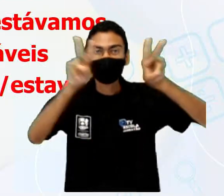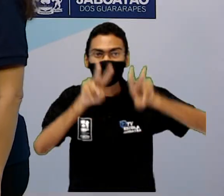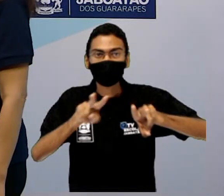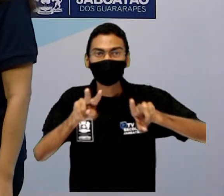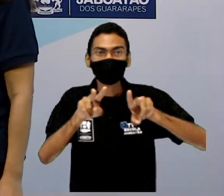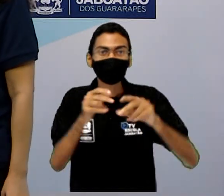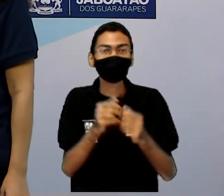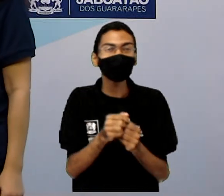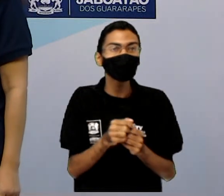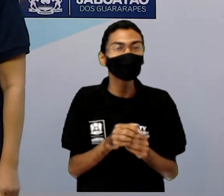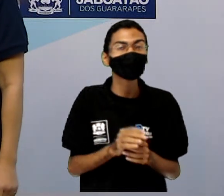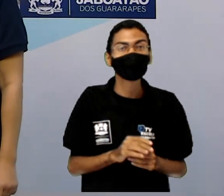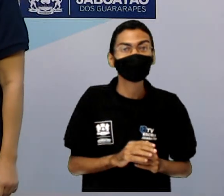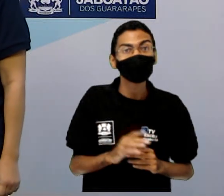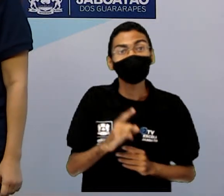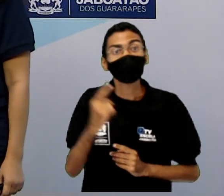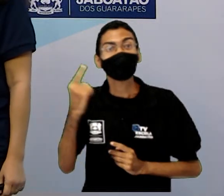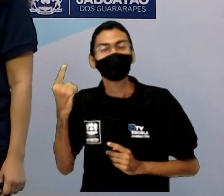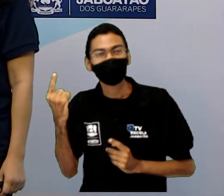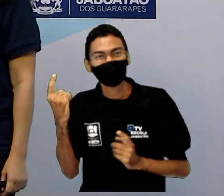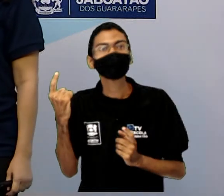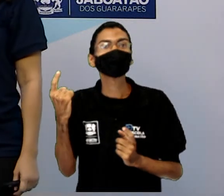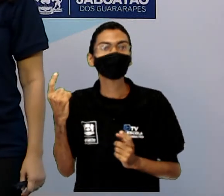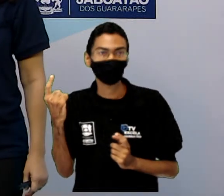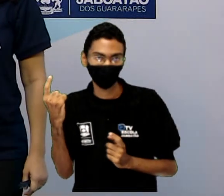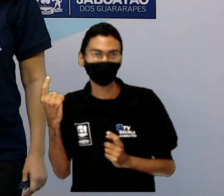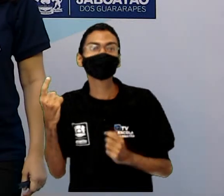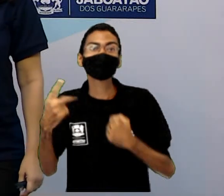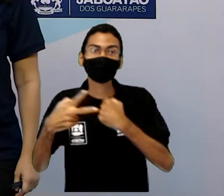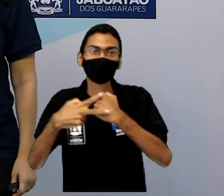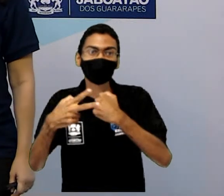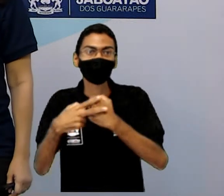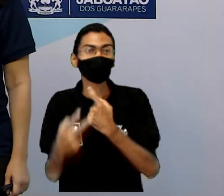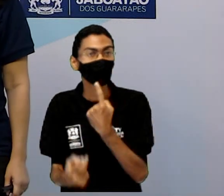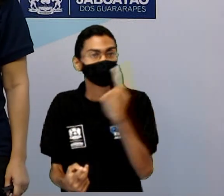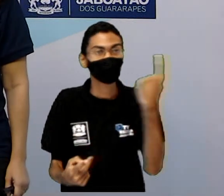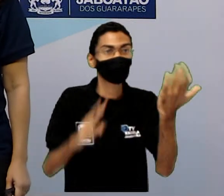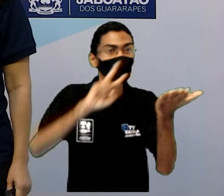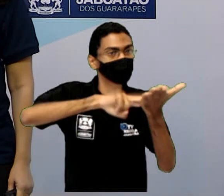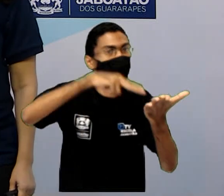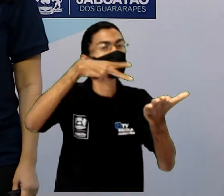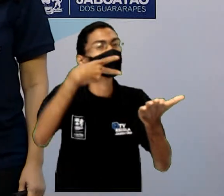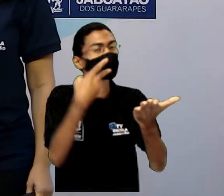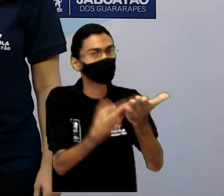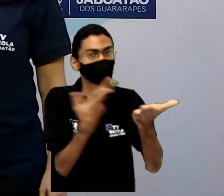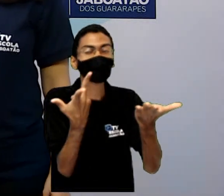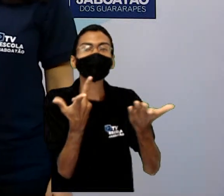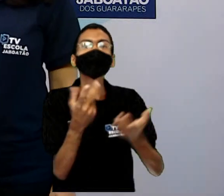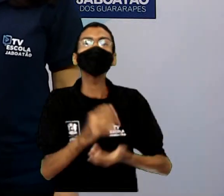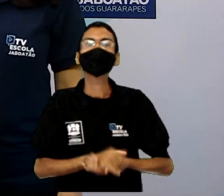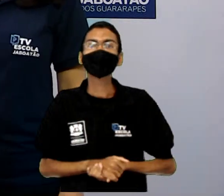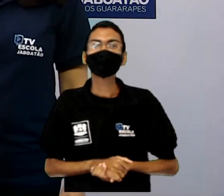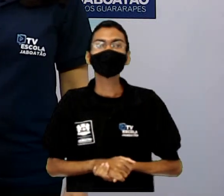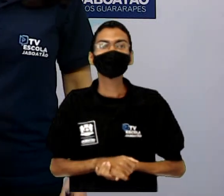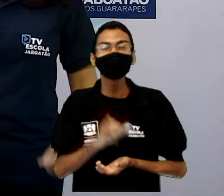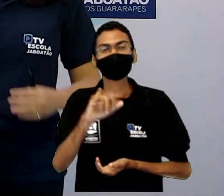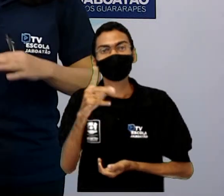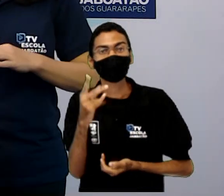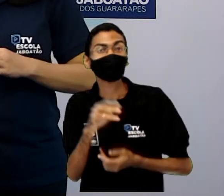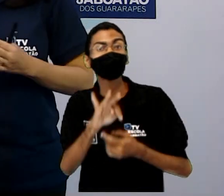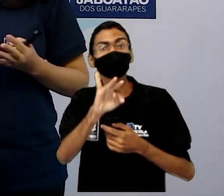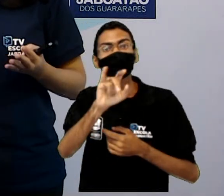lado está a conjugação verbal e do outro está a tradução. Se o verbo to be